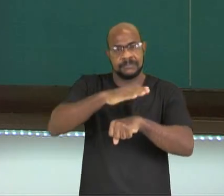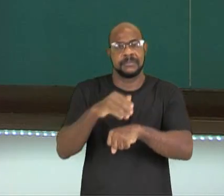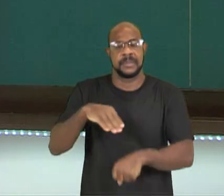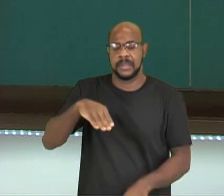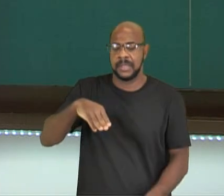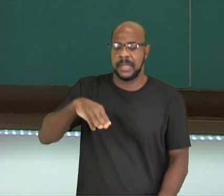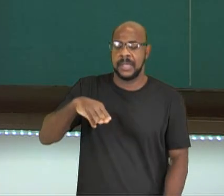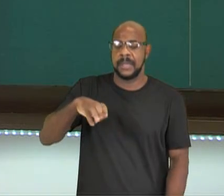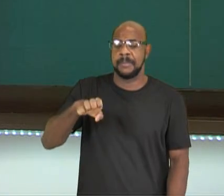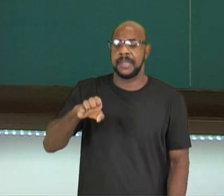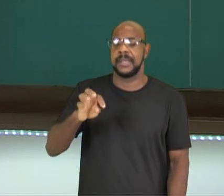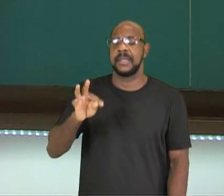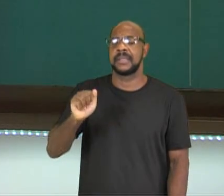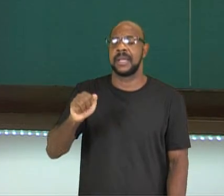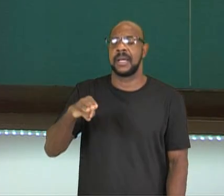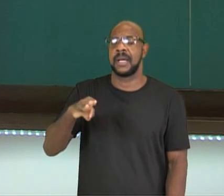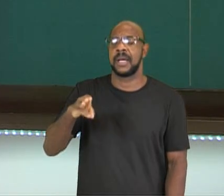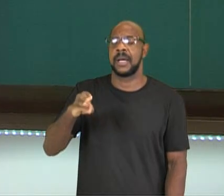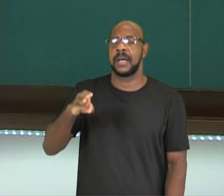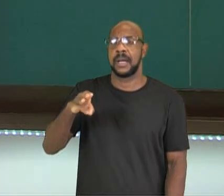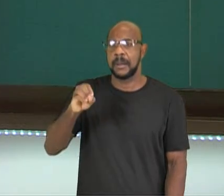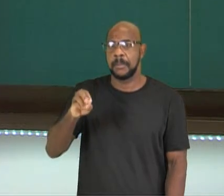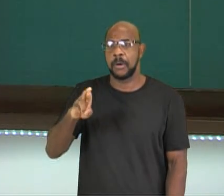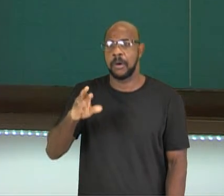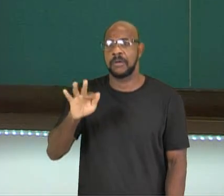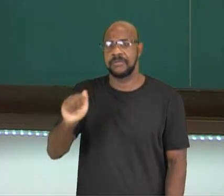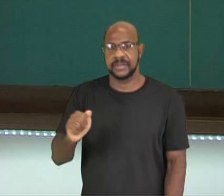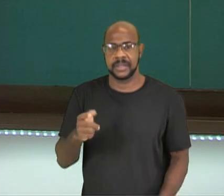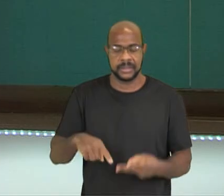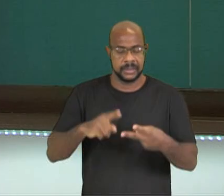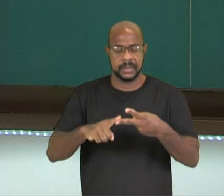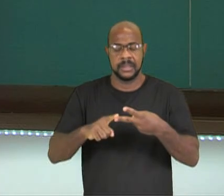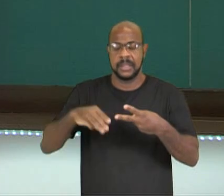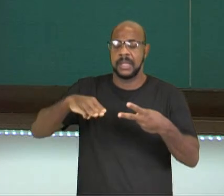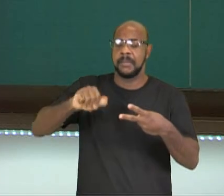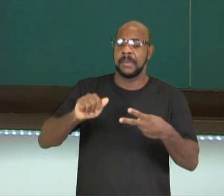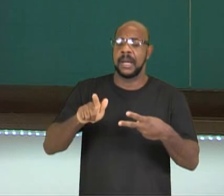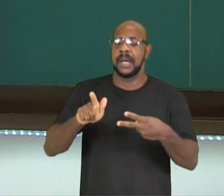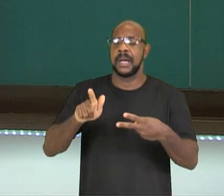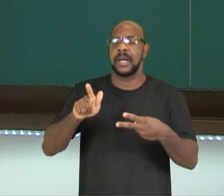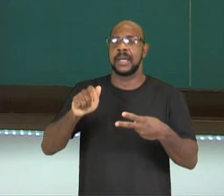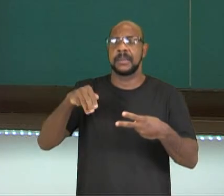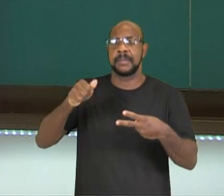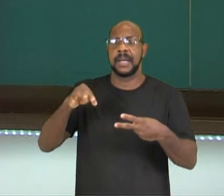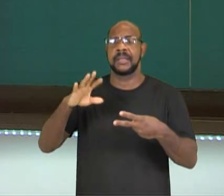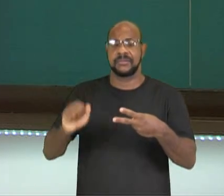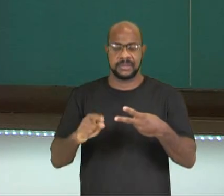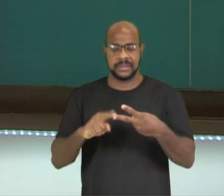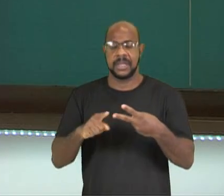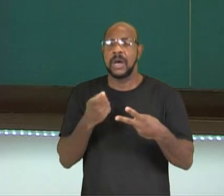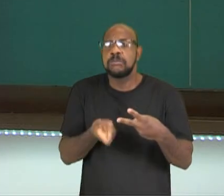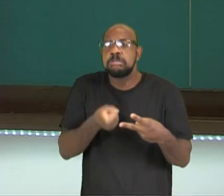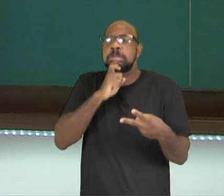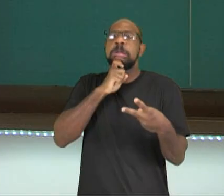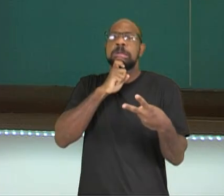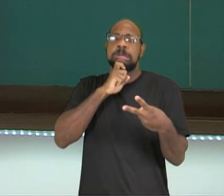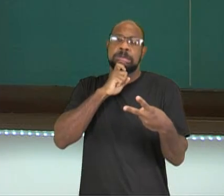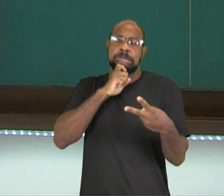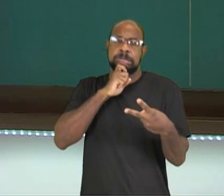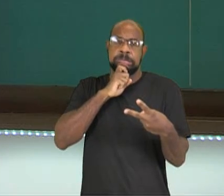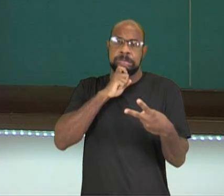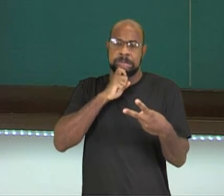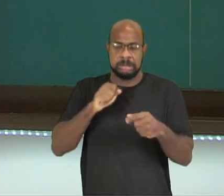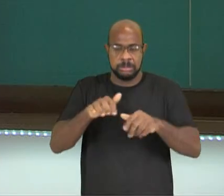e magmáticas. Principalmente aqui, as magmáticas que resultaram do resfriamento da